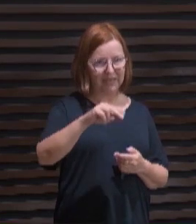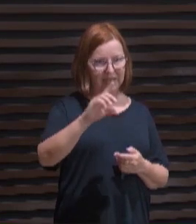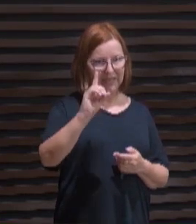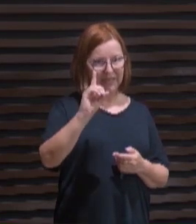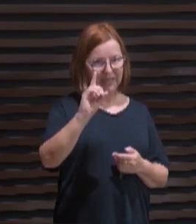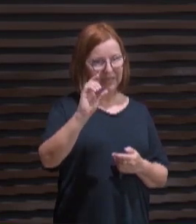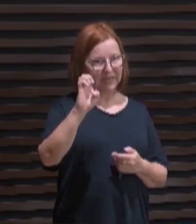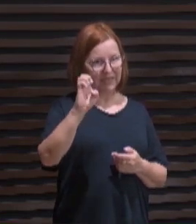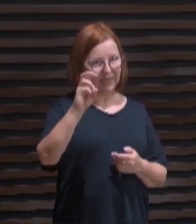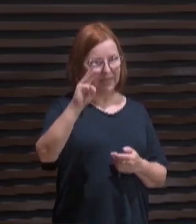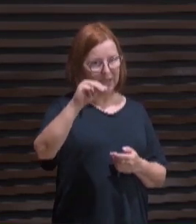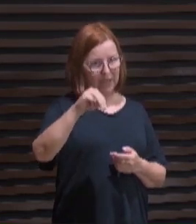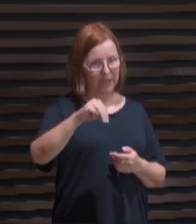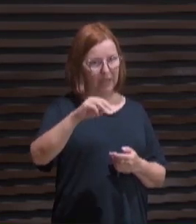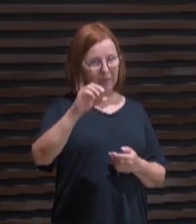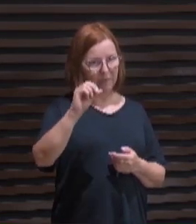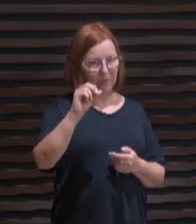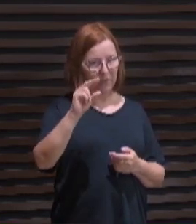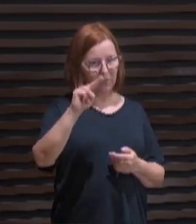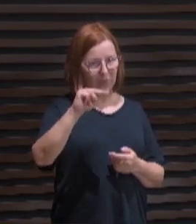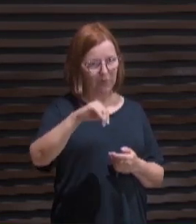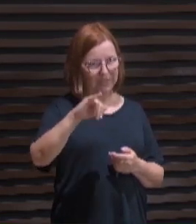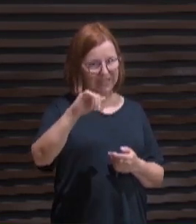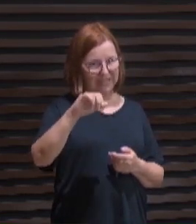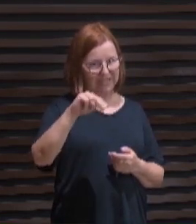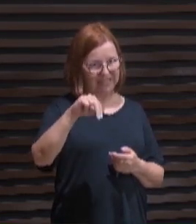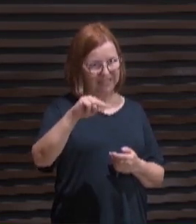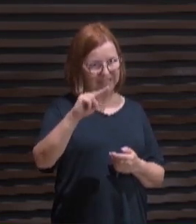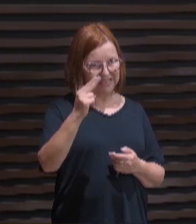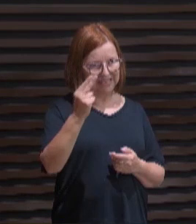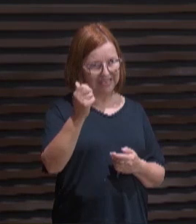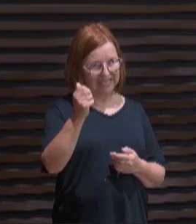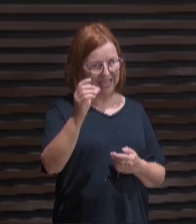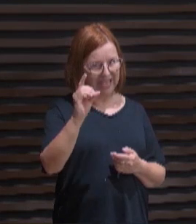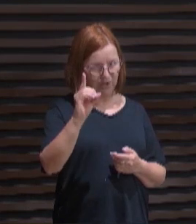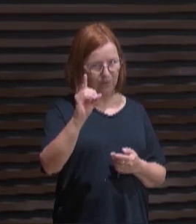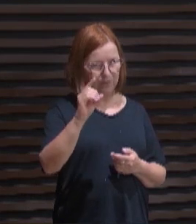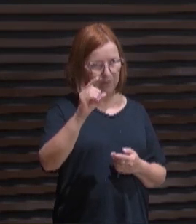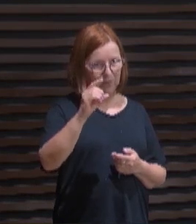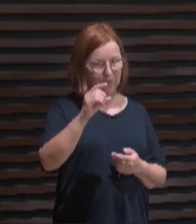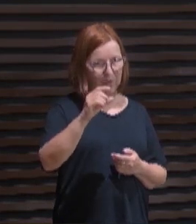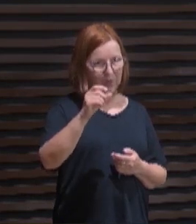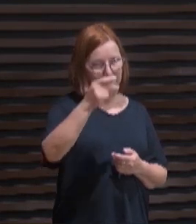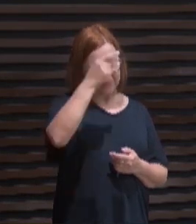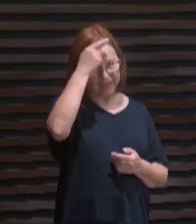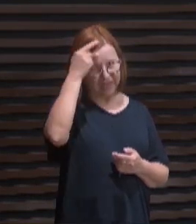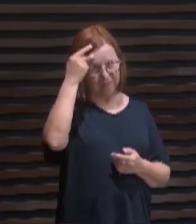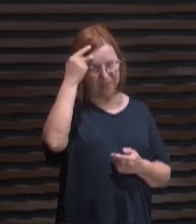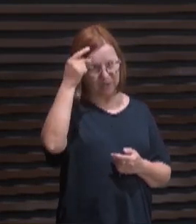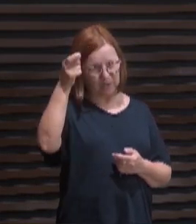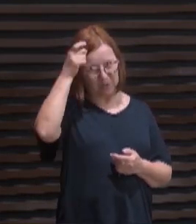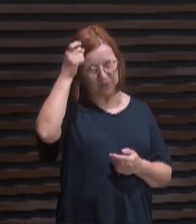violentos. E o tempo em que nós estamos vivendo, tempos difíceis, violentos. São piores do que